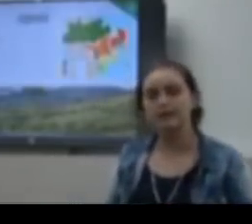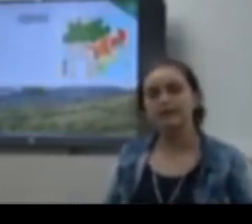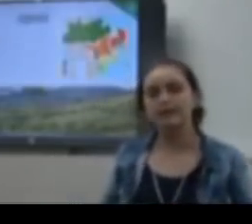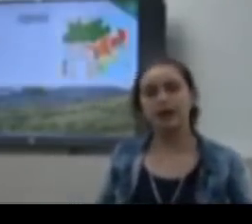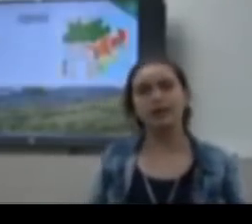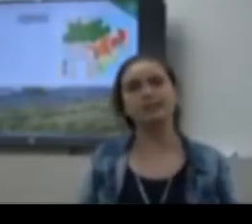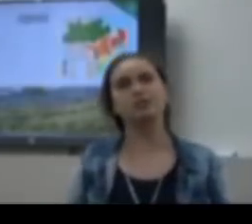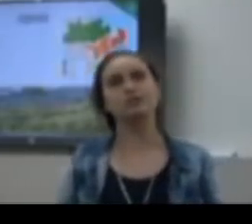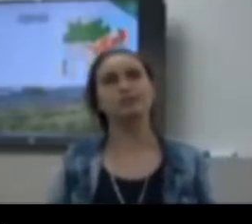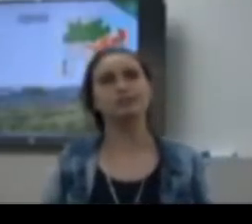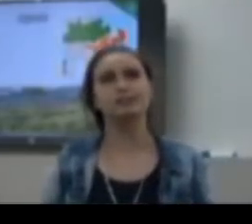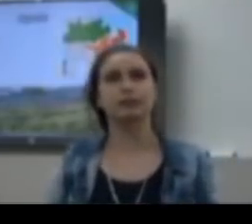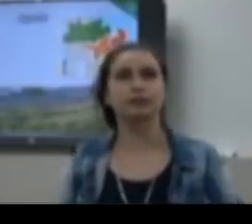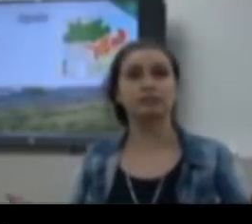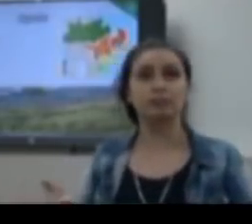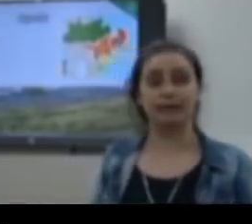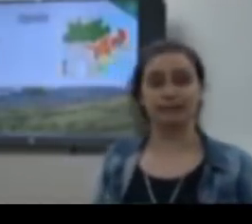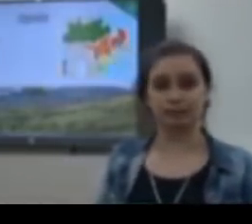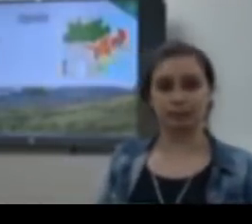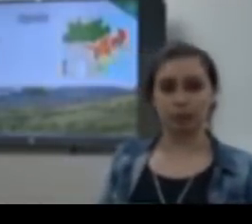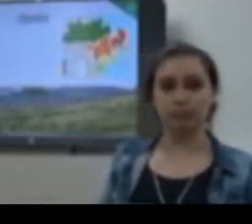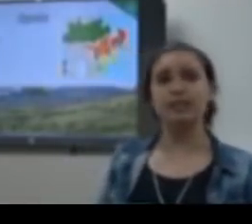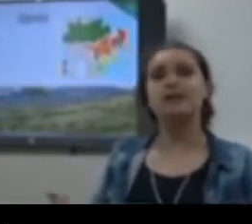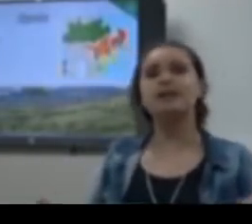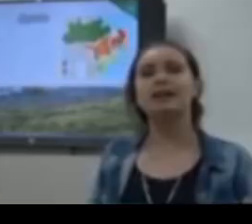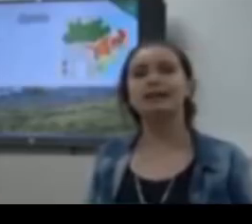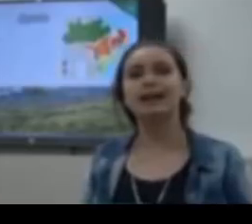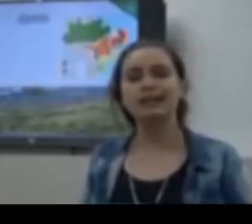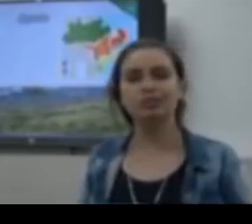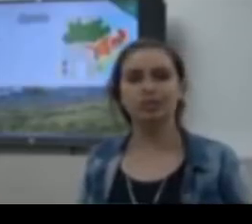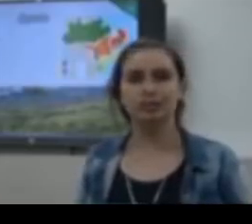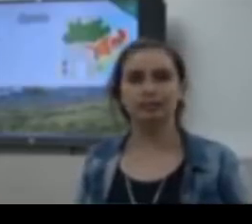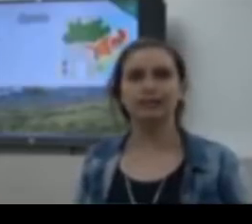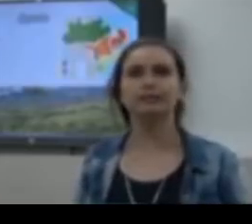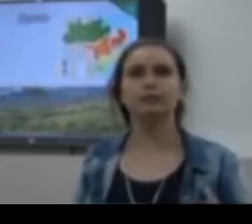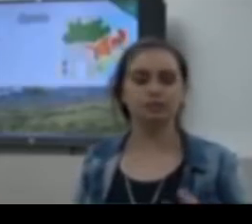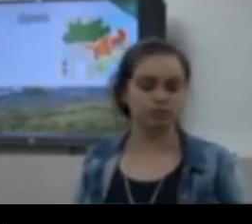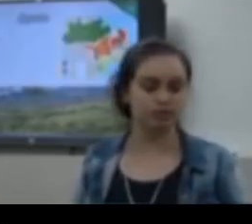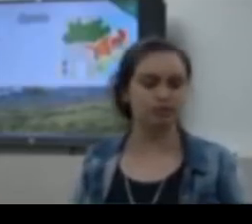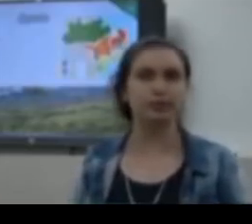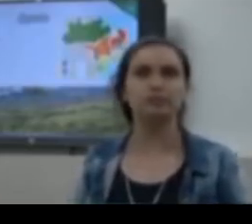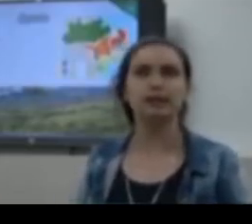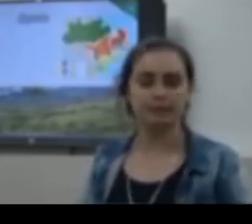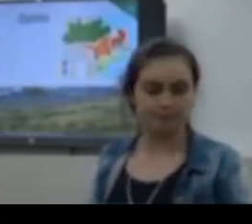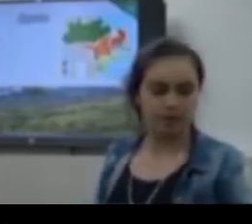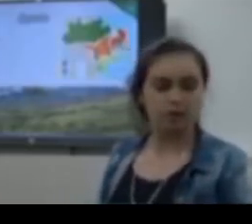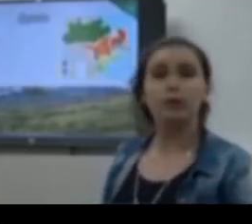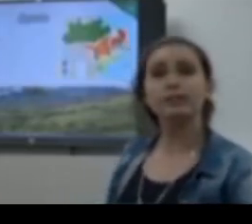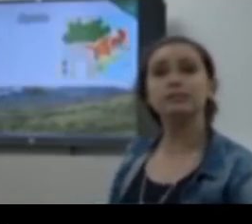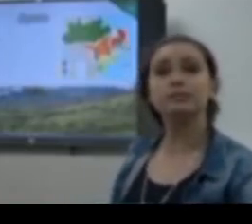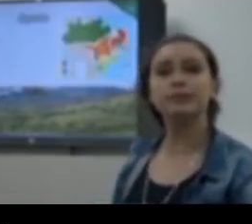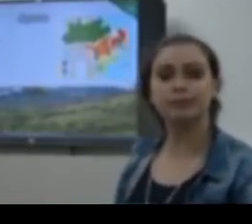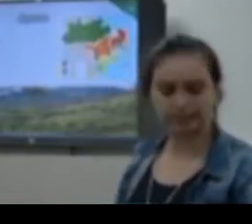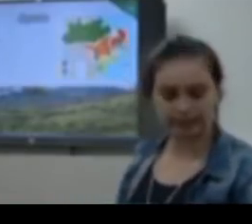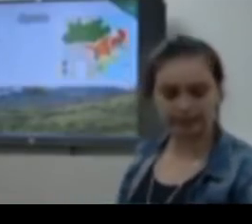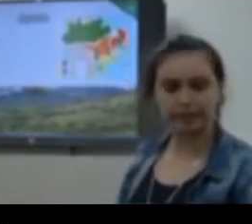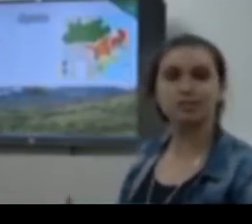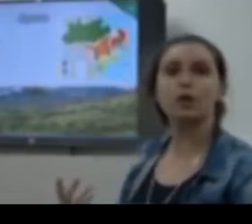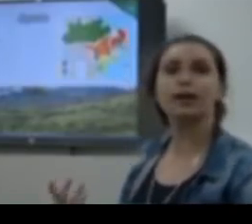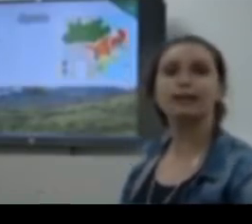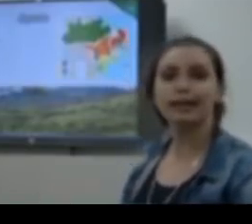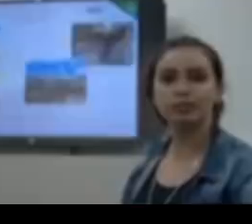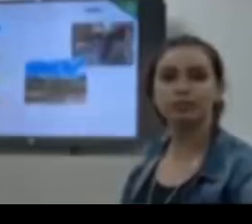do litoral, que é uma região de transição entre os mares e morros e entre a Caatinga, tá? Então esses 2 domínios aí. Quais são as